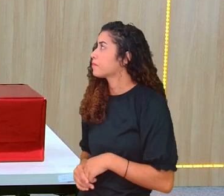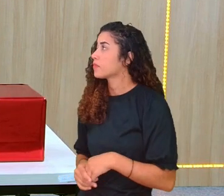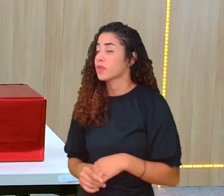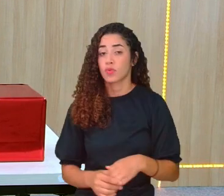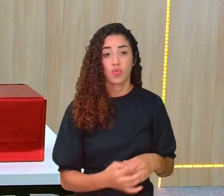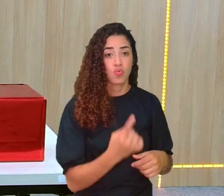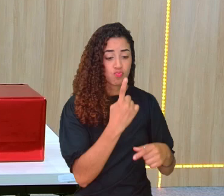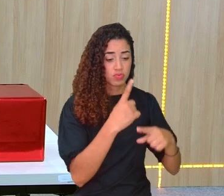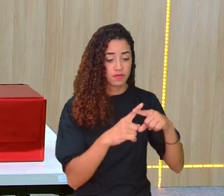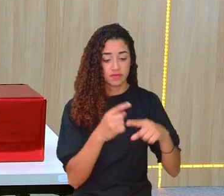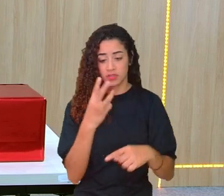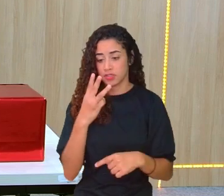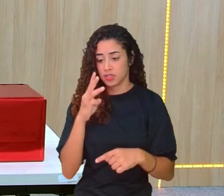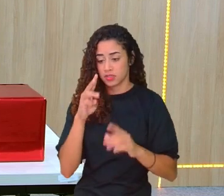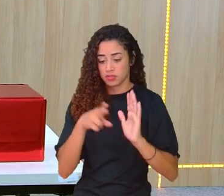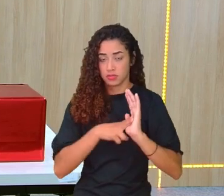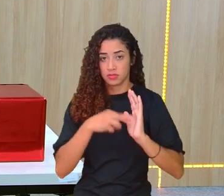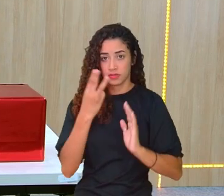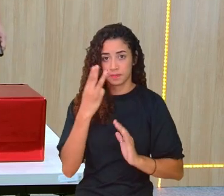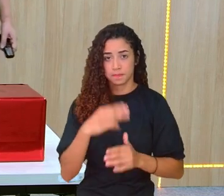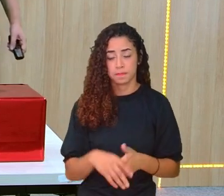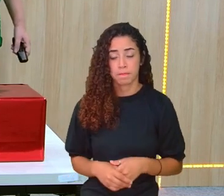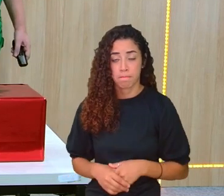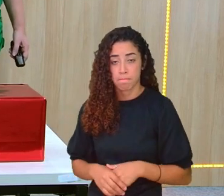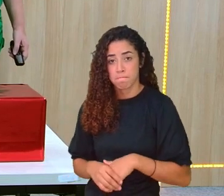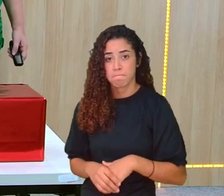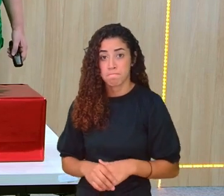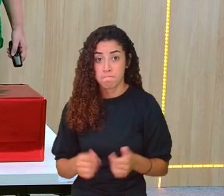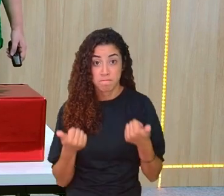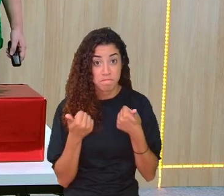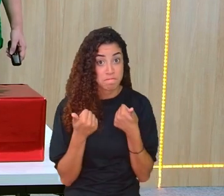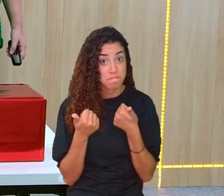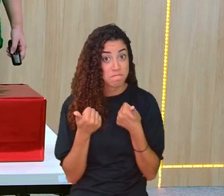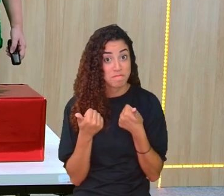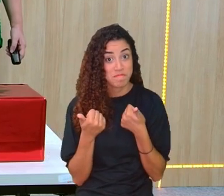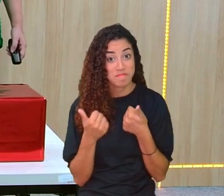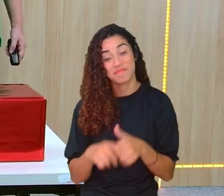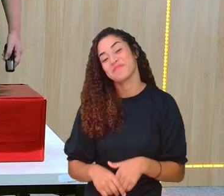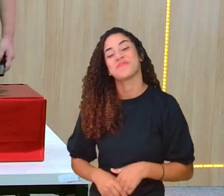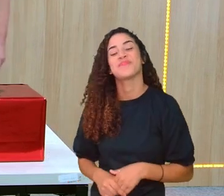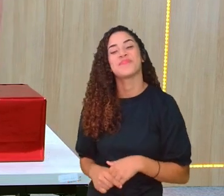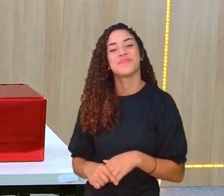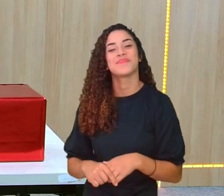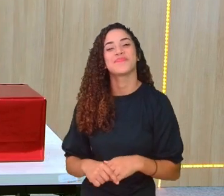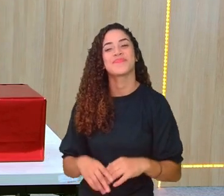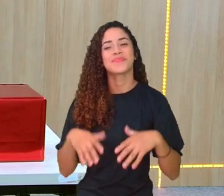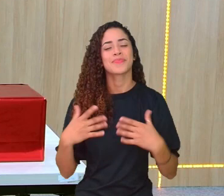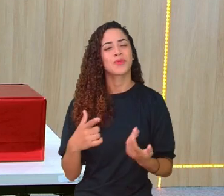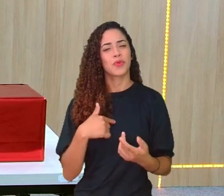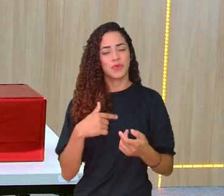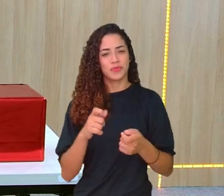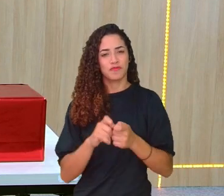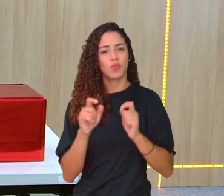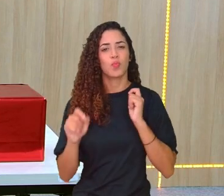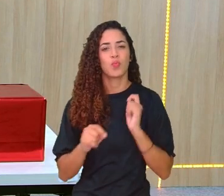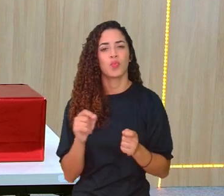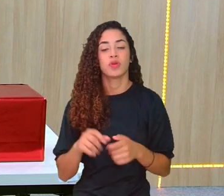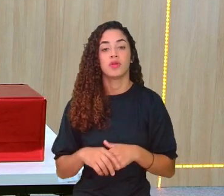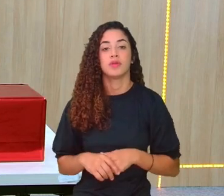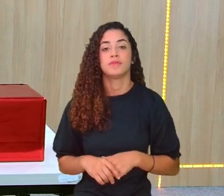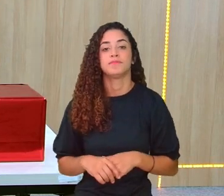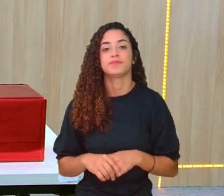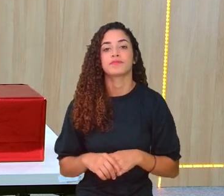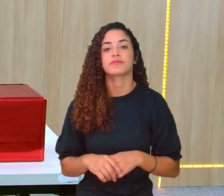quanto? Vai dar 3. Tudo bem? Então, o que foi que eu fiz? Peguei a